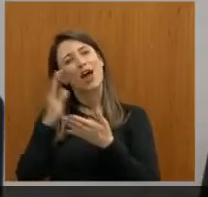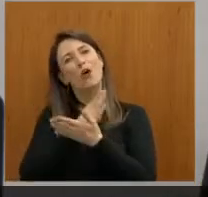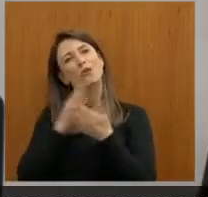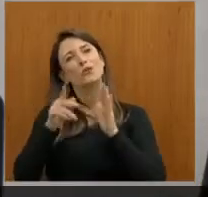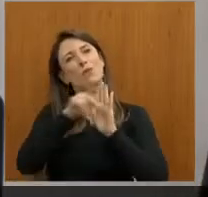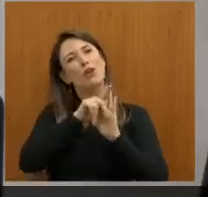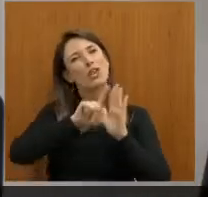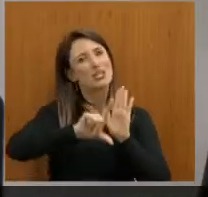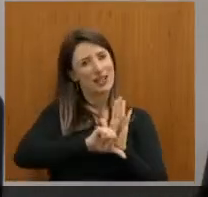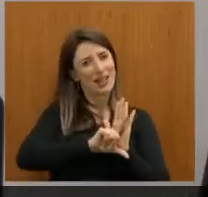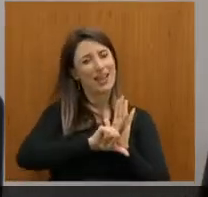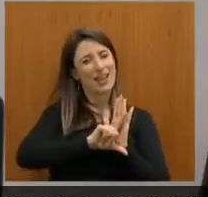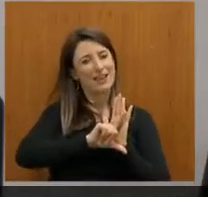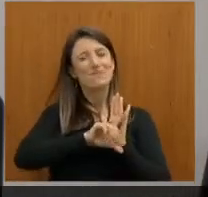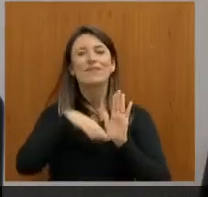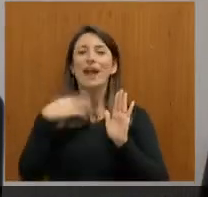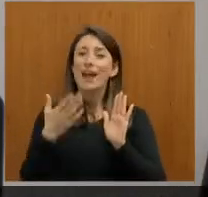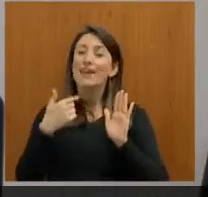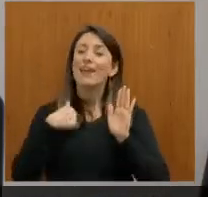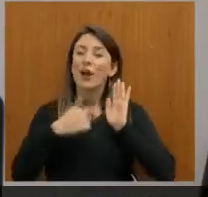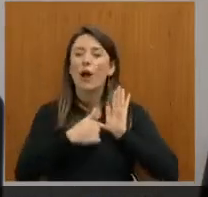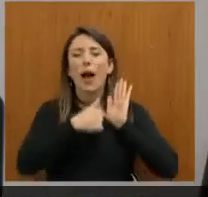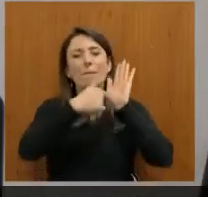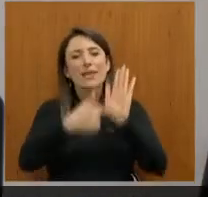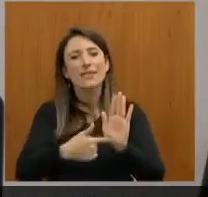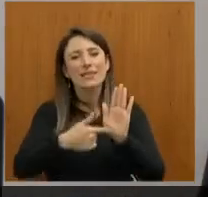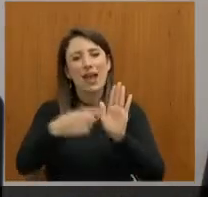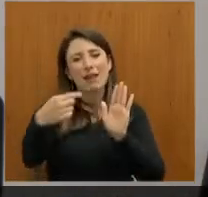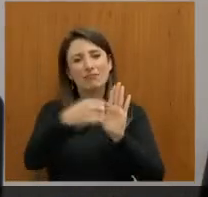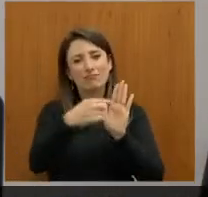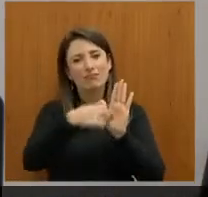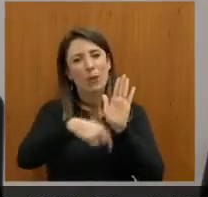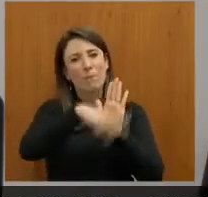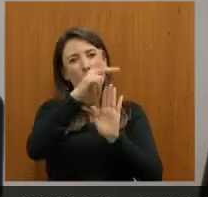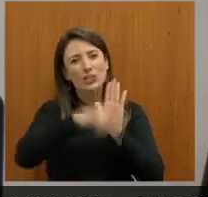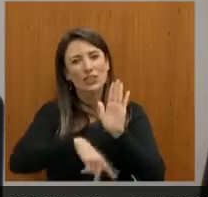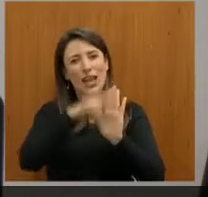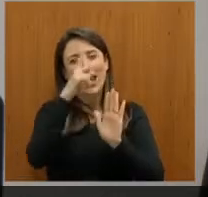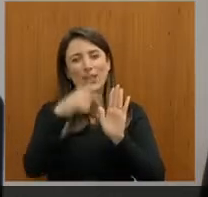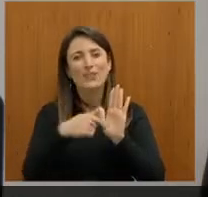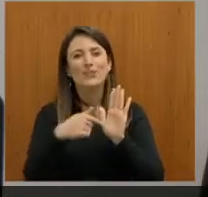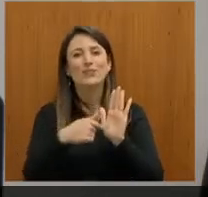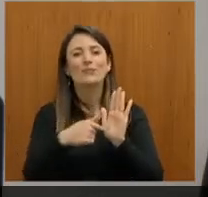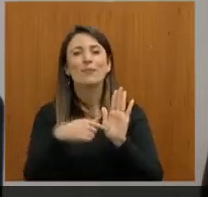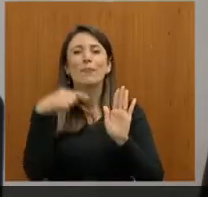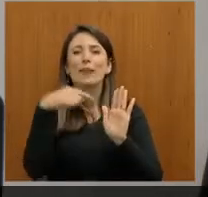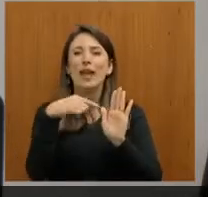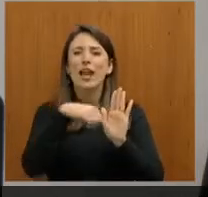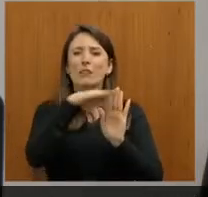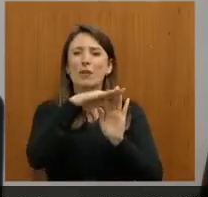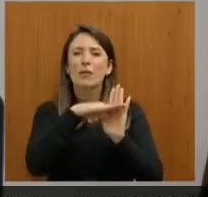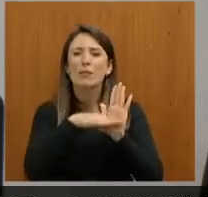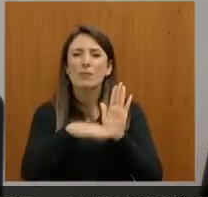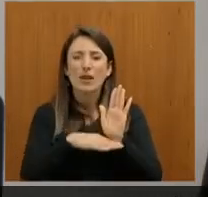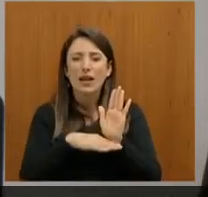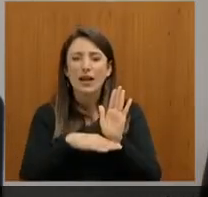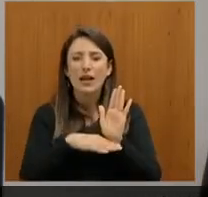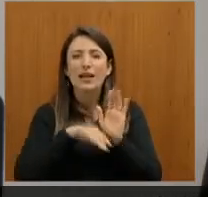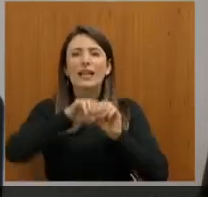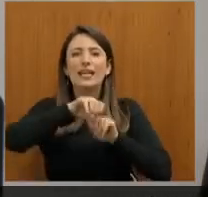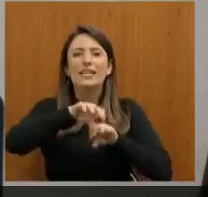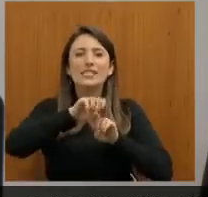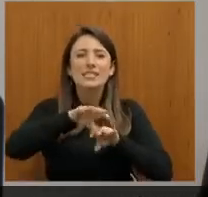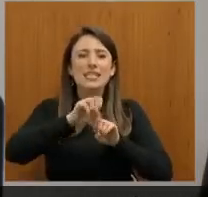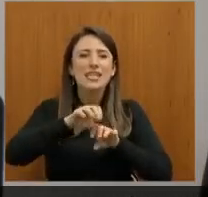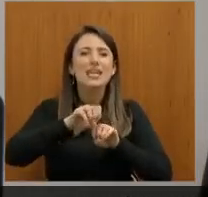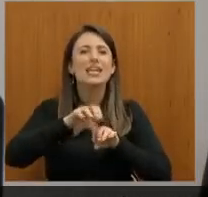E aí apresentei um projeto que dispõe sobre o ensino de